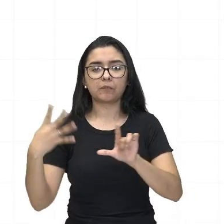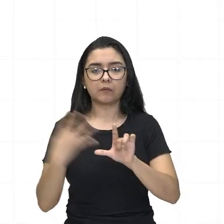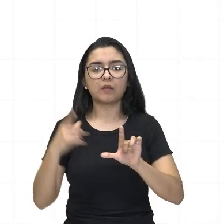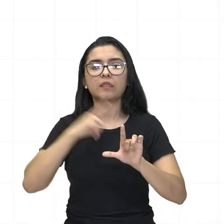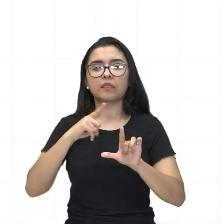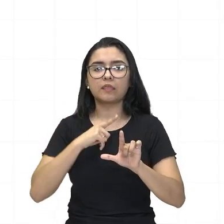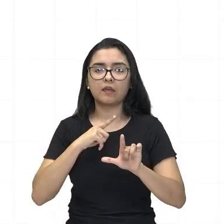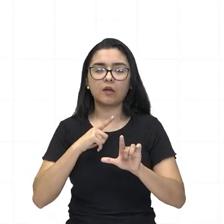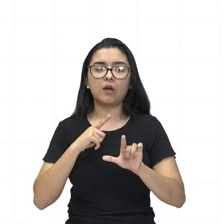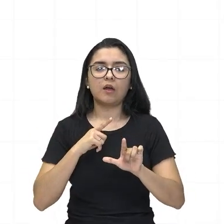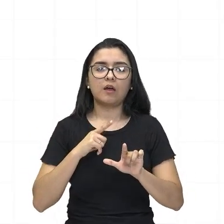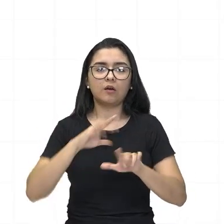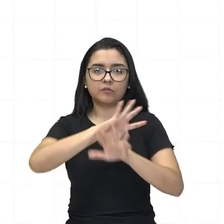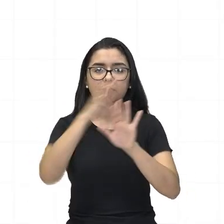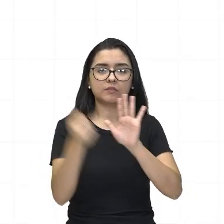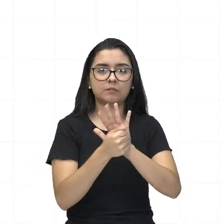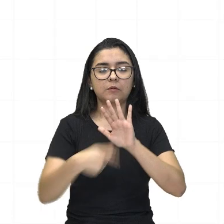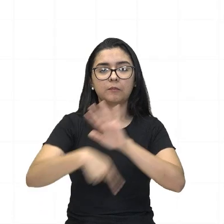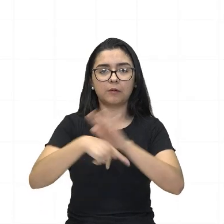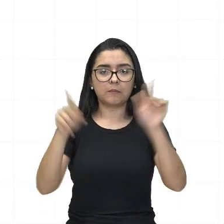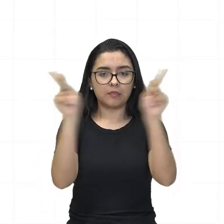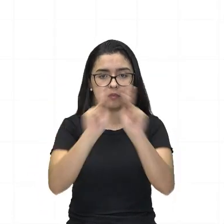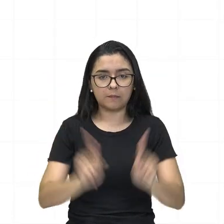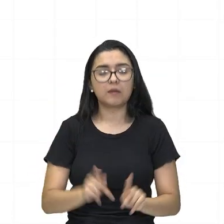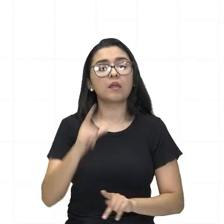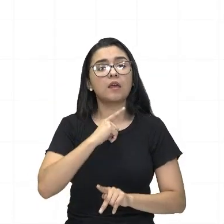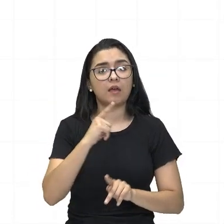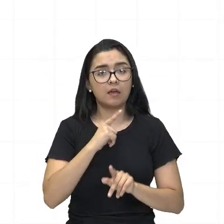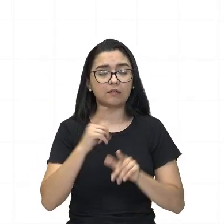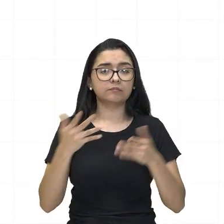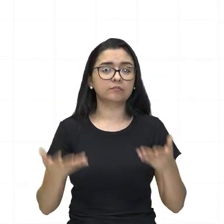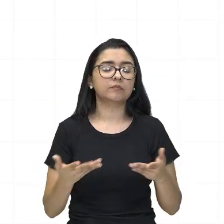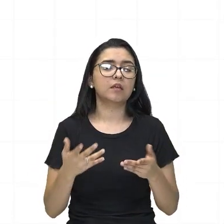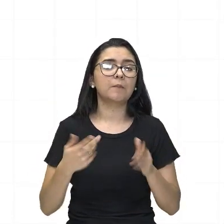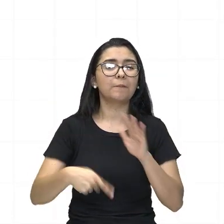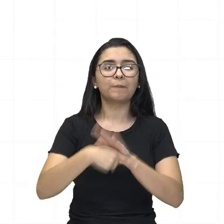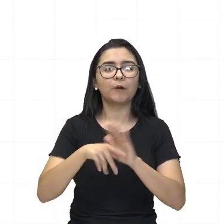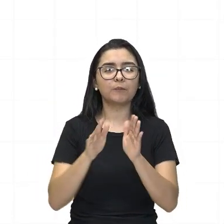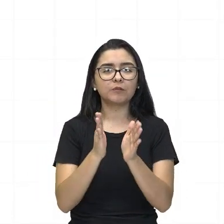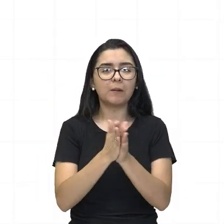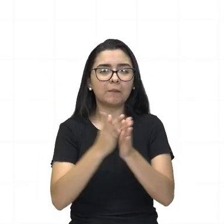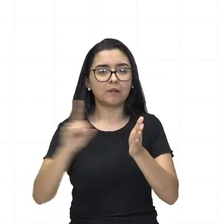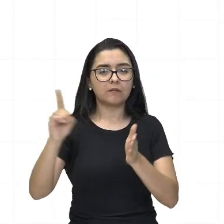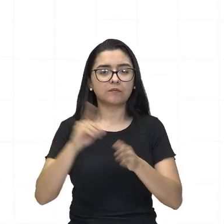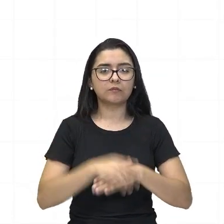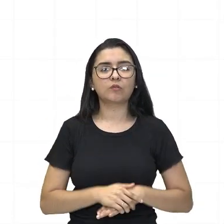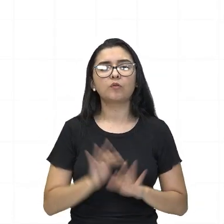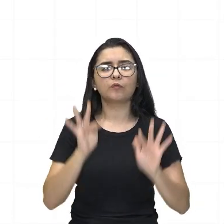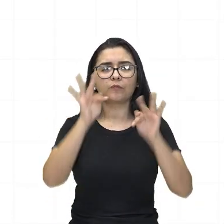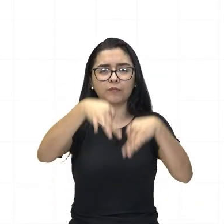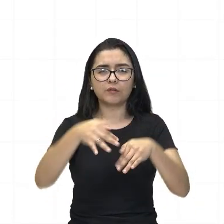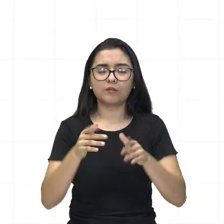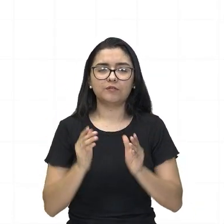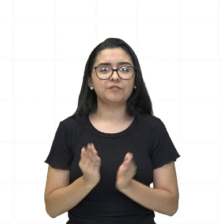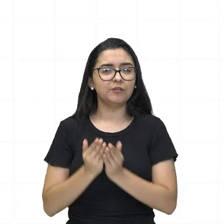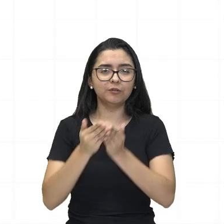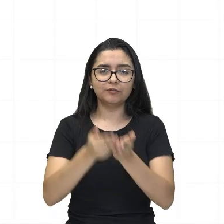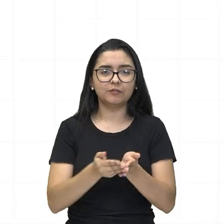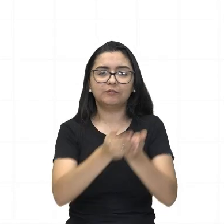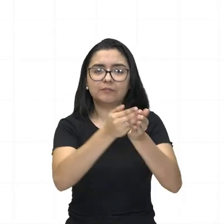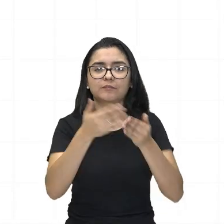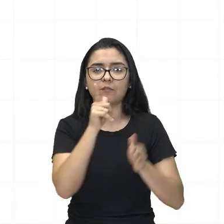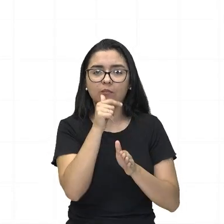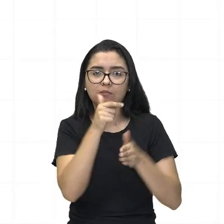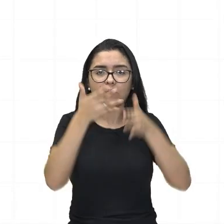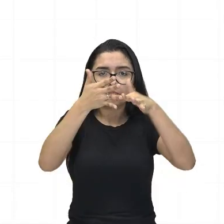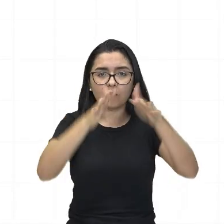da paz, né? Inspirado numa passagem bíblica, né? No fim do dilúvio, o pombo branco com um